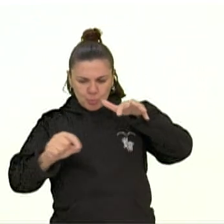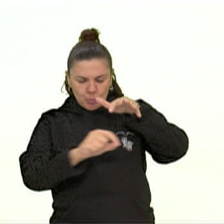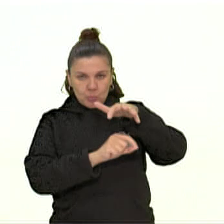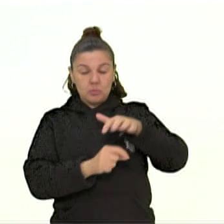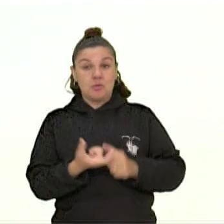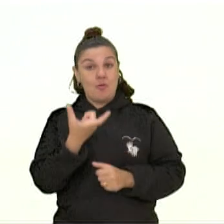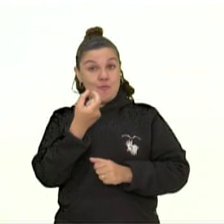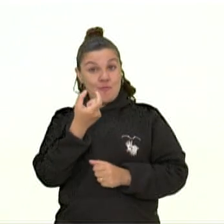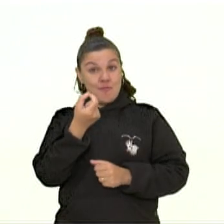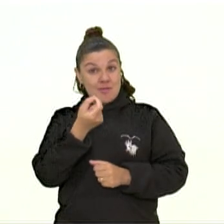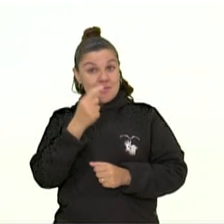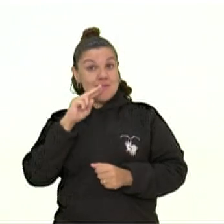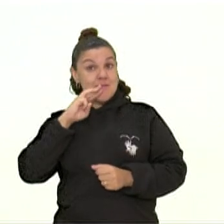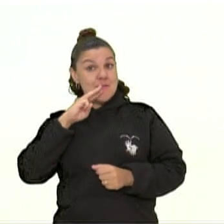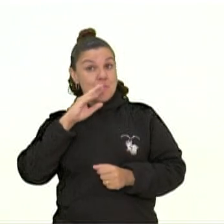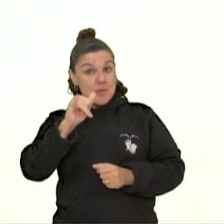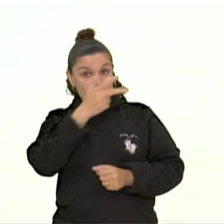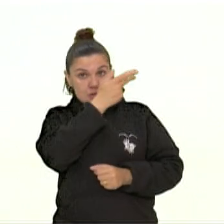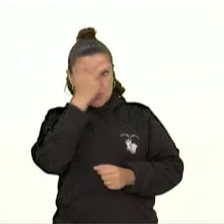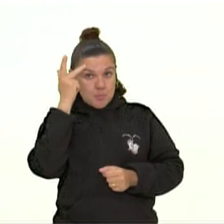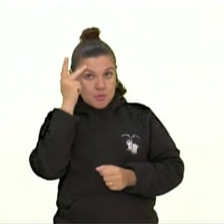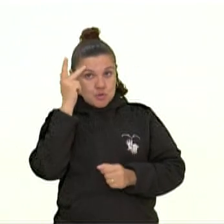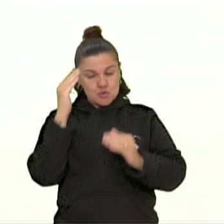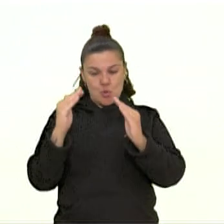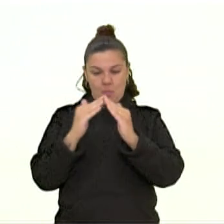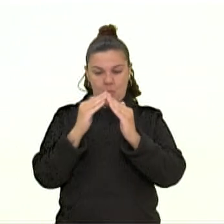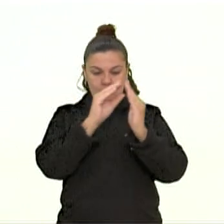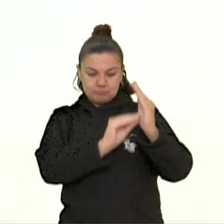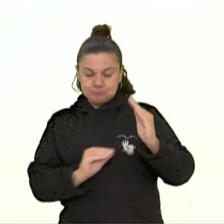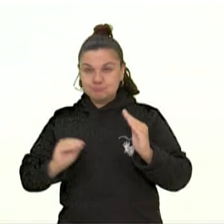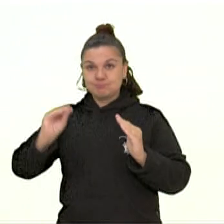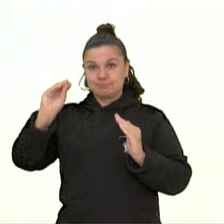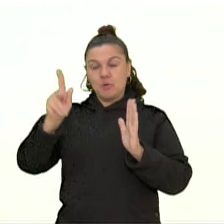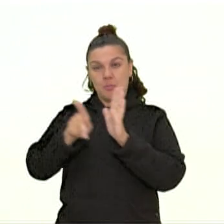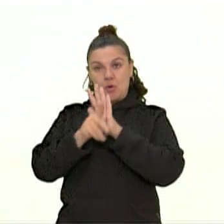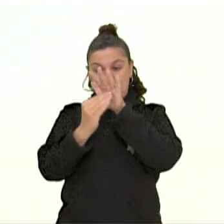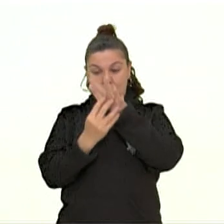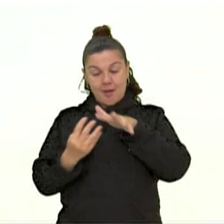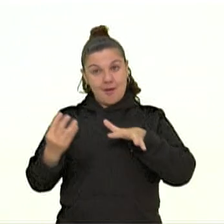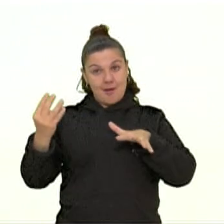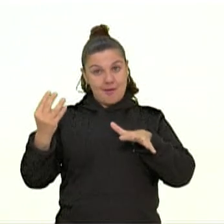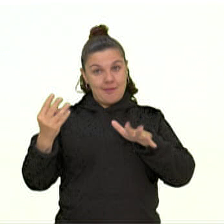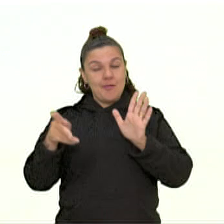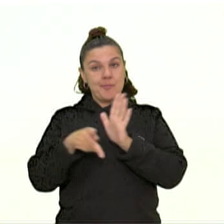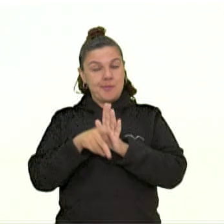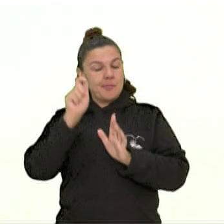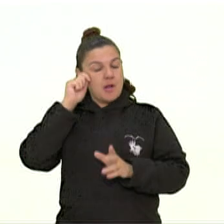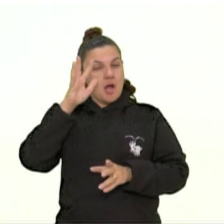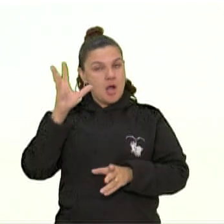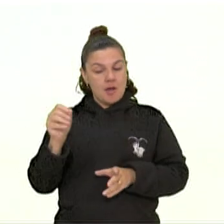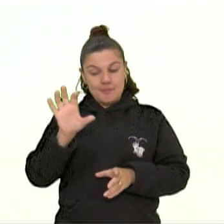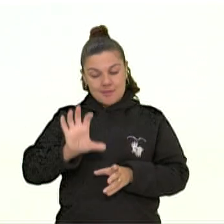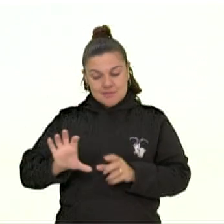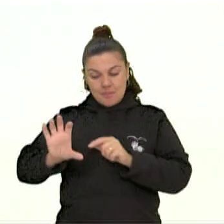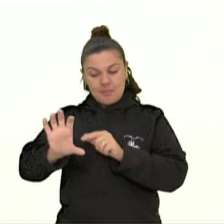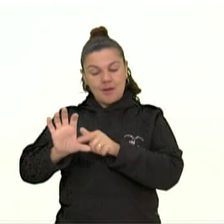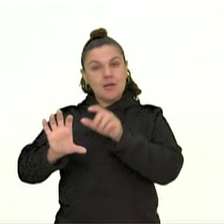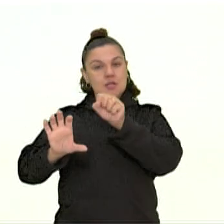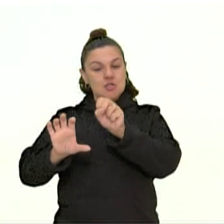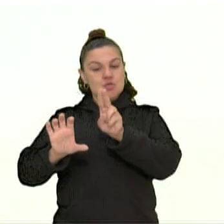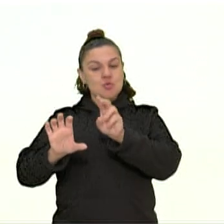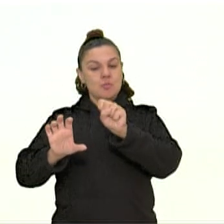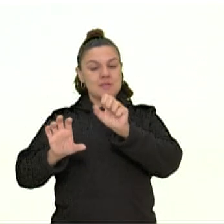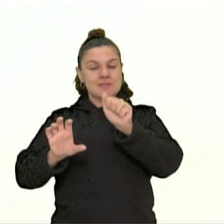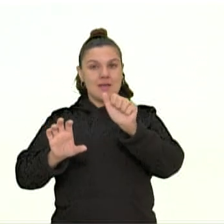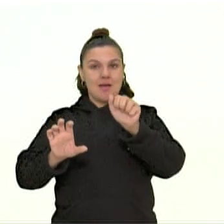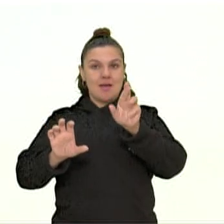milhões de pessoas deslocadas residentes na África subsaariana, novamente a gente vai para essa região do território no final de